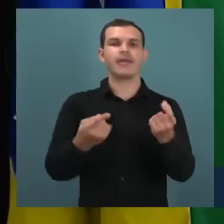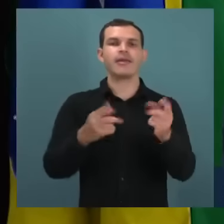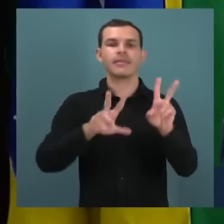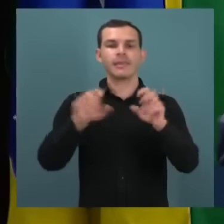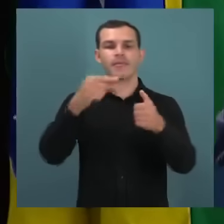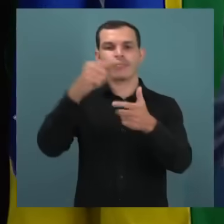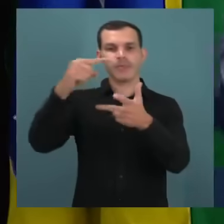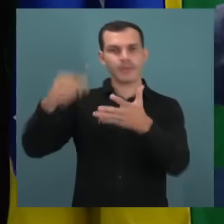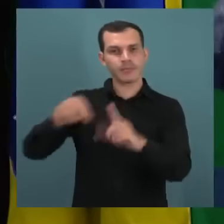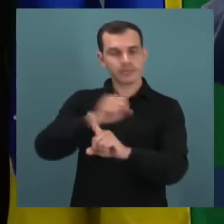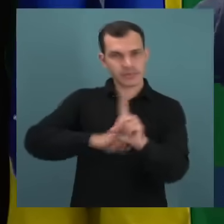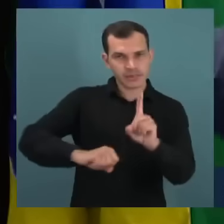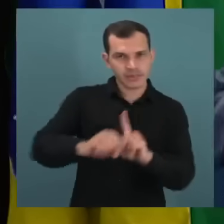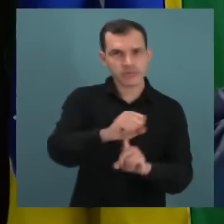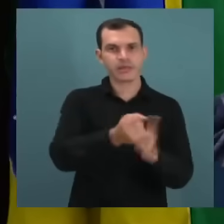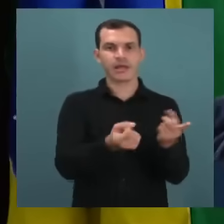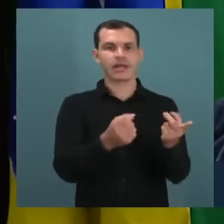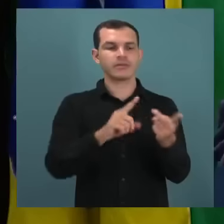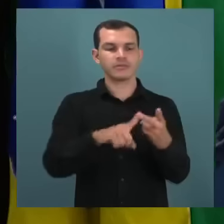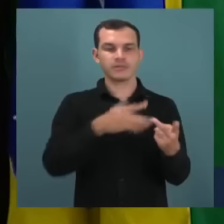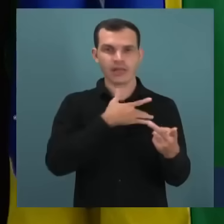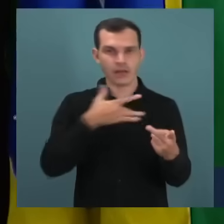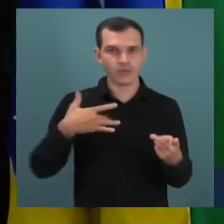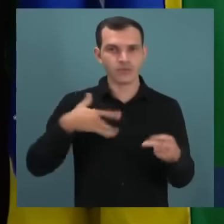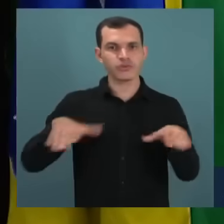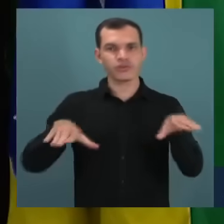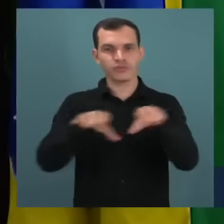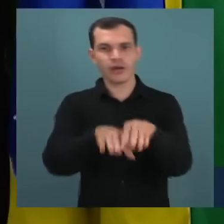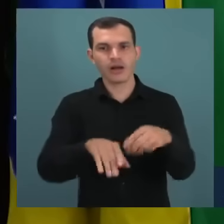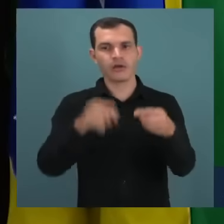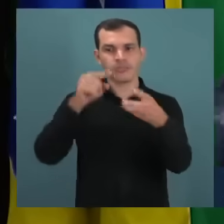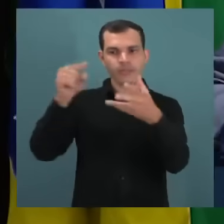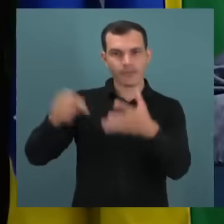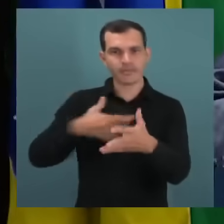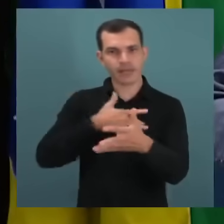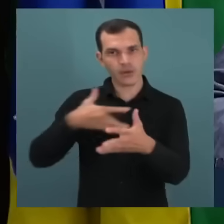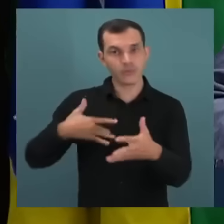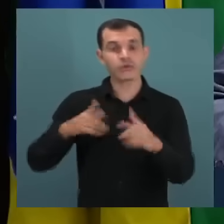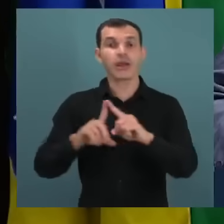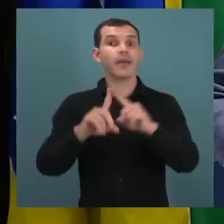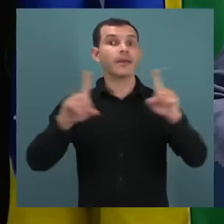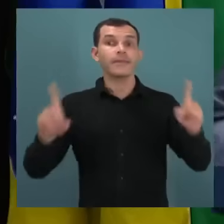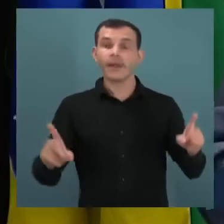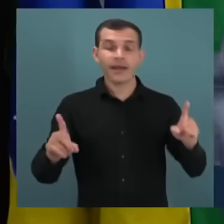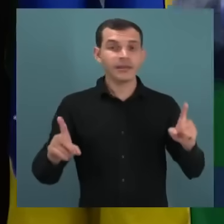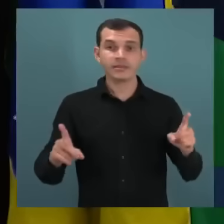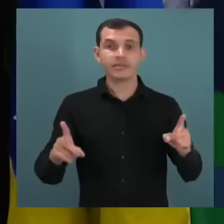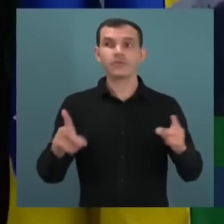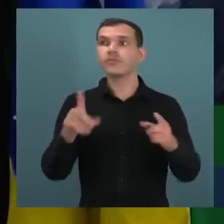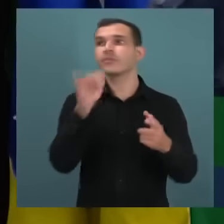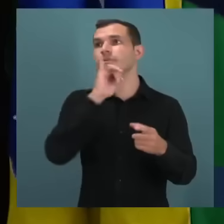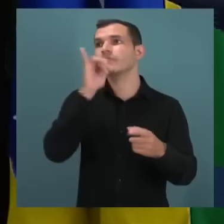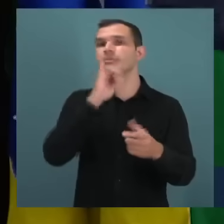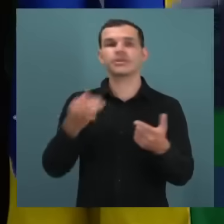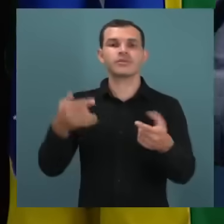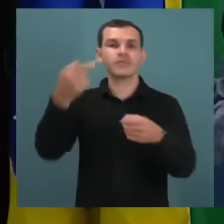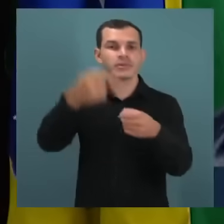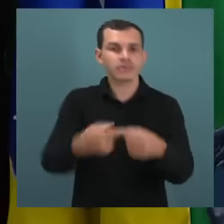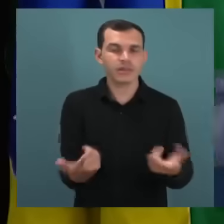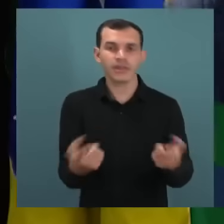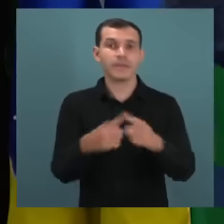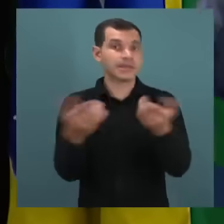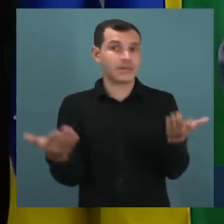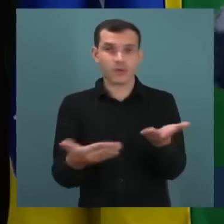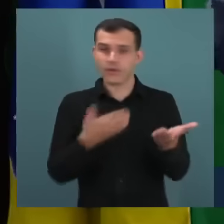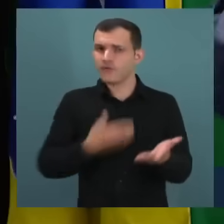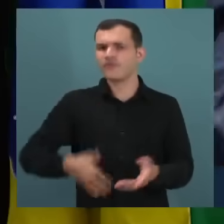do combustível, que está caro. Mas o governo está dizendo agora que não vai mais equalizar o preço de combustível. Pode deixar o diesel alto, pode